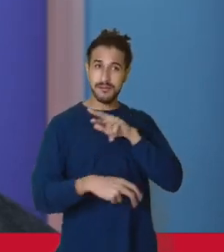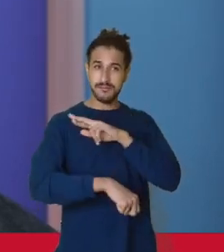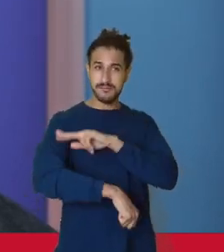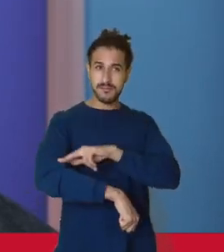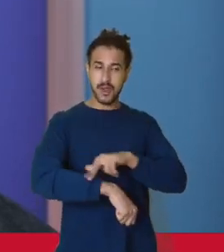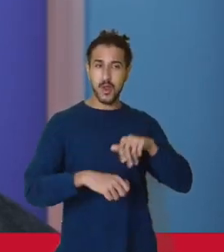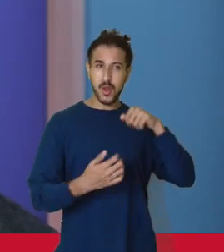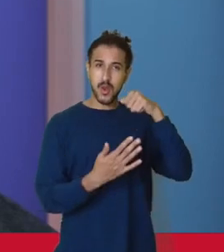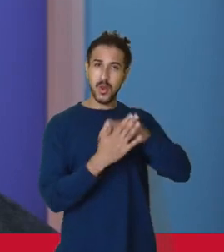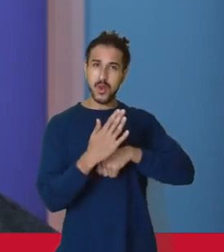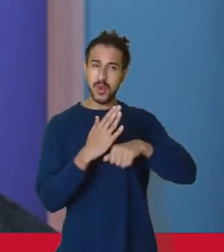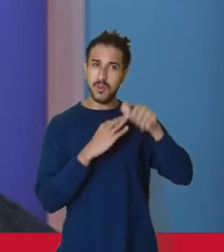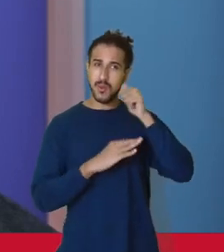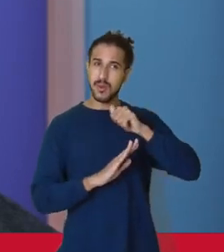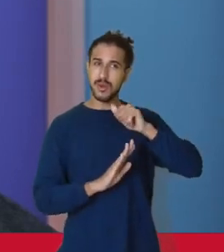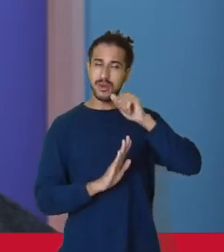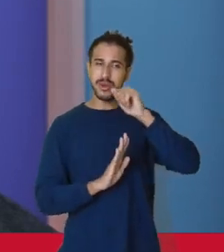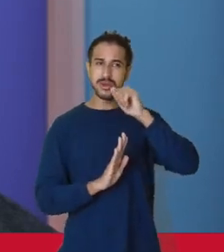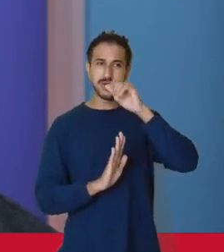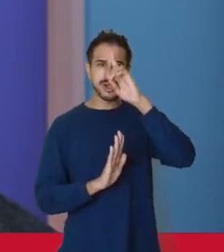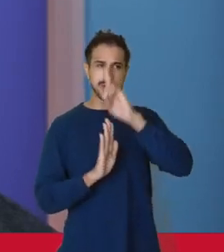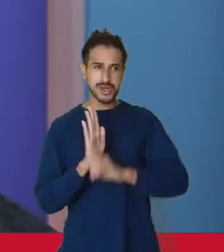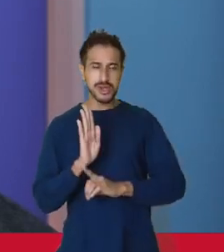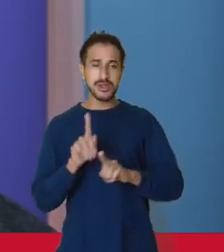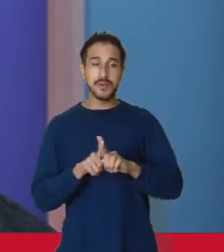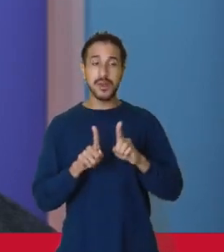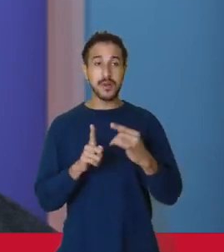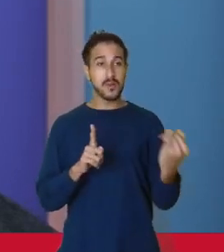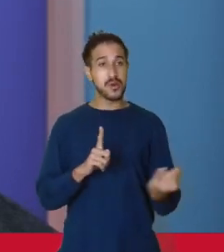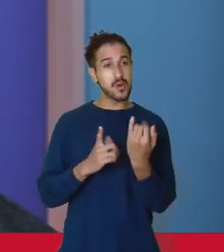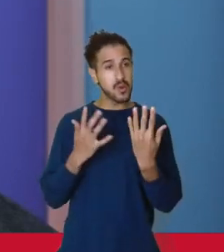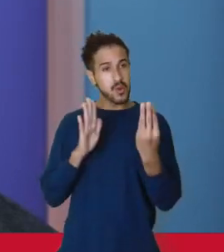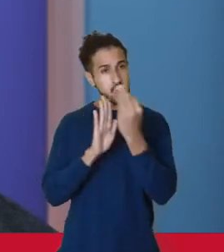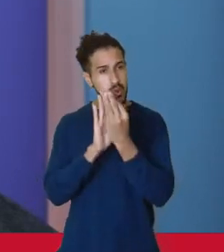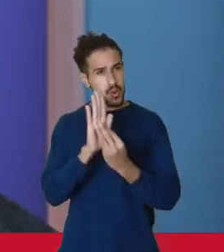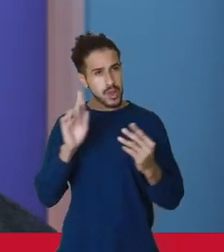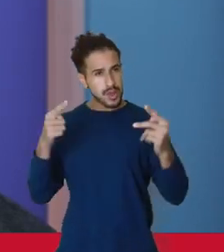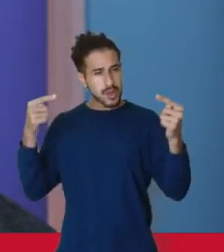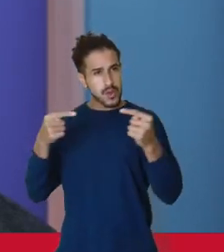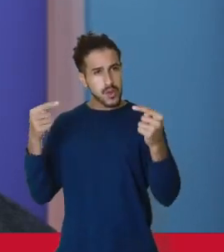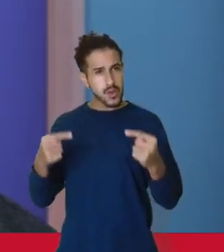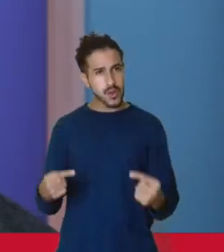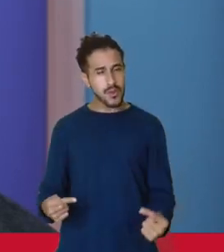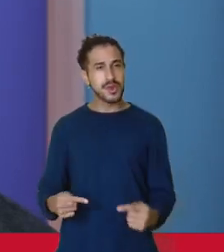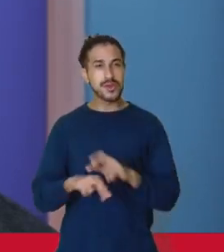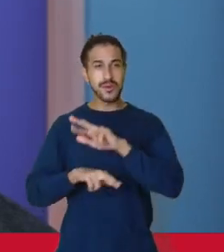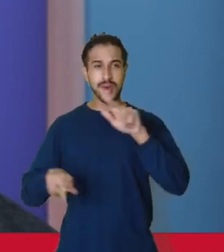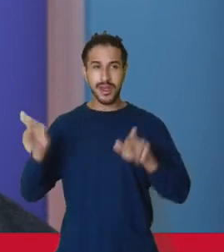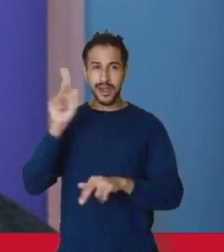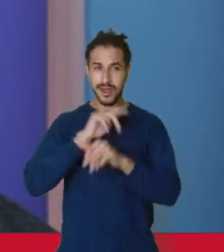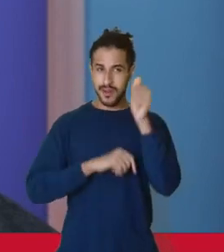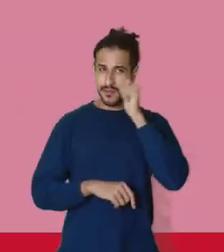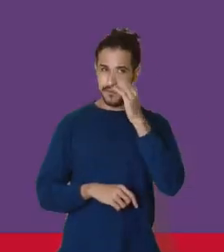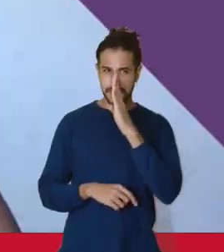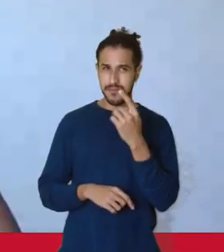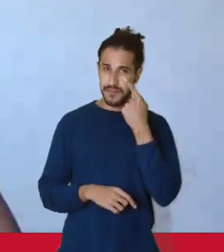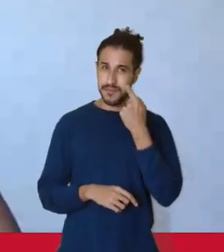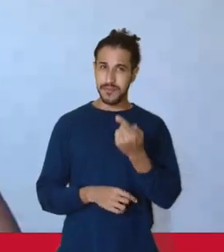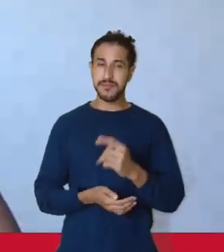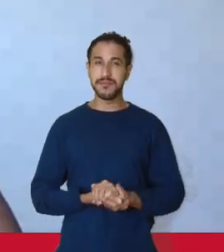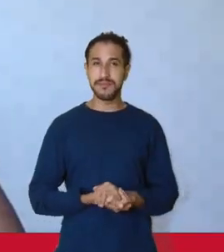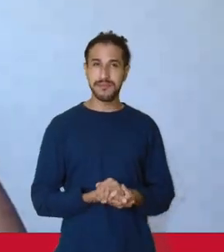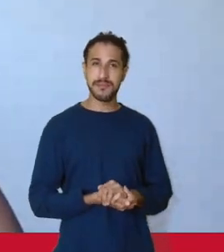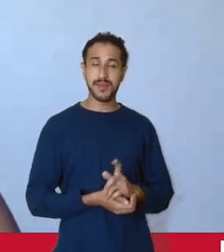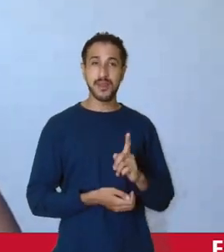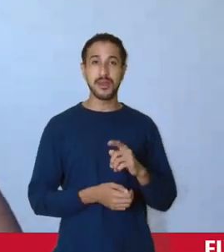luta pelos direitos das mulheres e na importância de inclusão de pautas que atendam à diversidade das mulheres brasileiras. Confira.